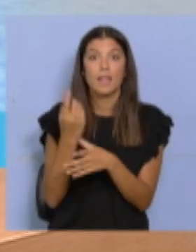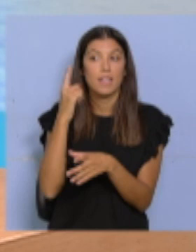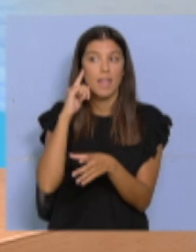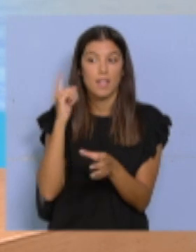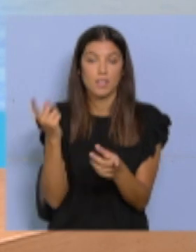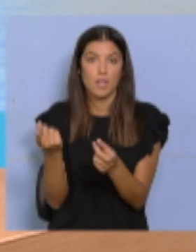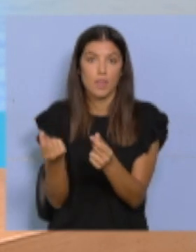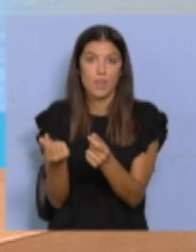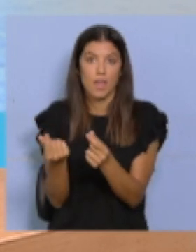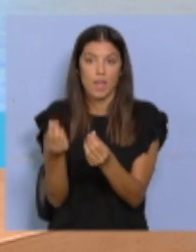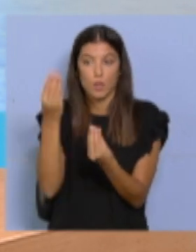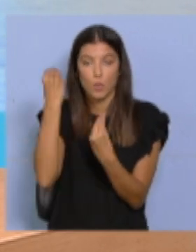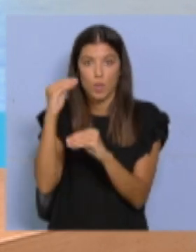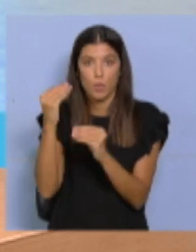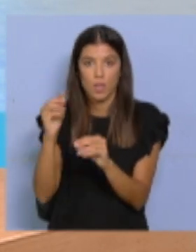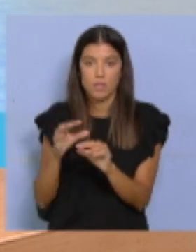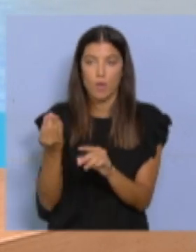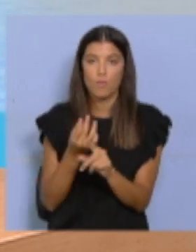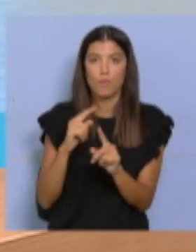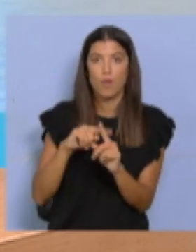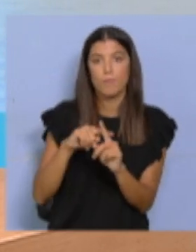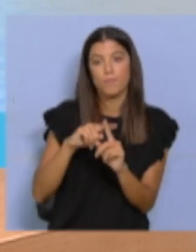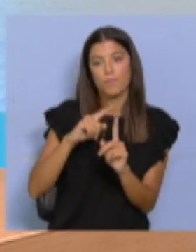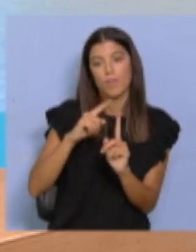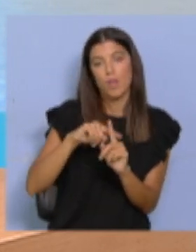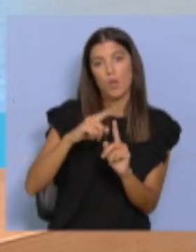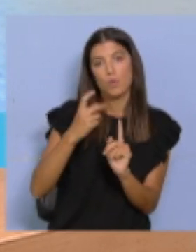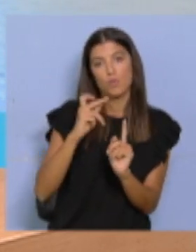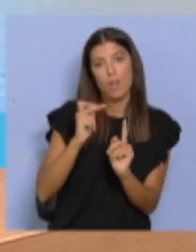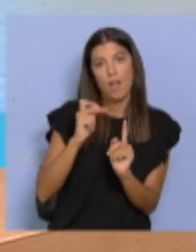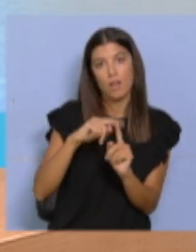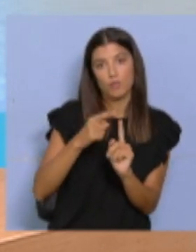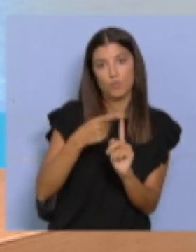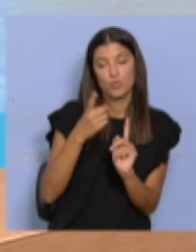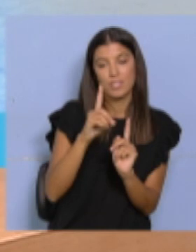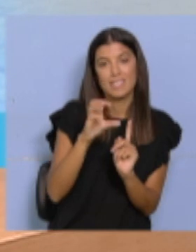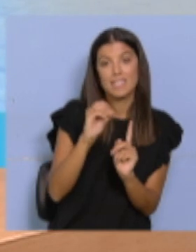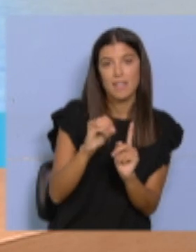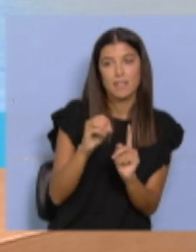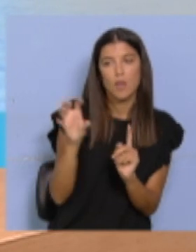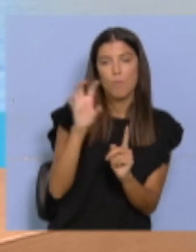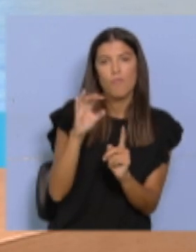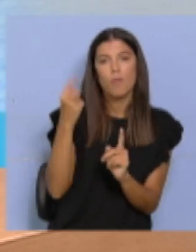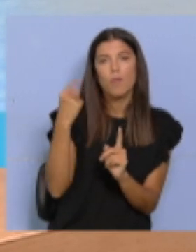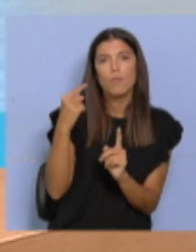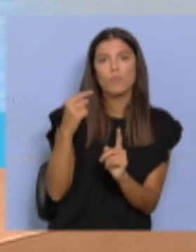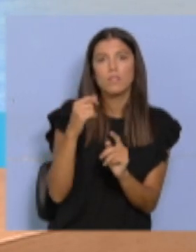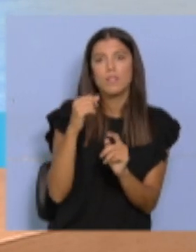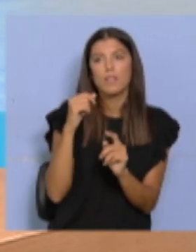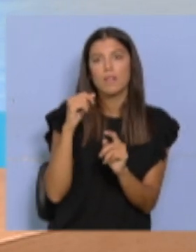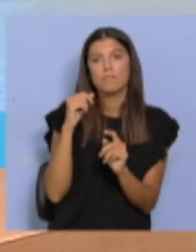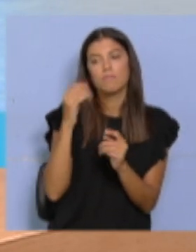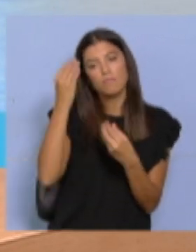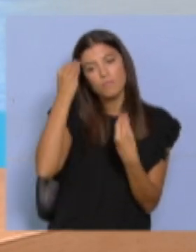Tefé foi, nos anos 60, uma forma única de poder fazer chegar a educação